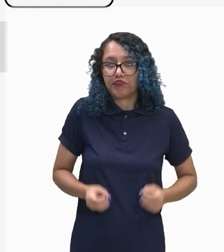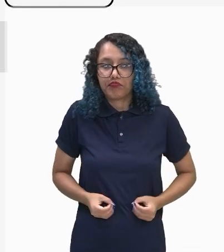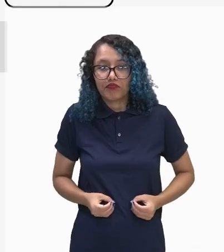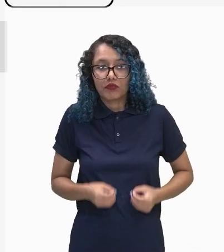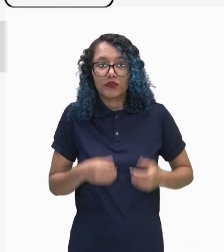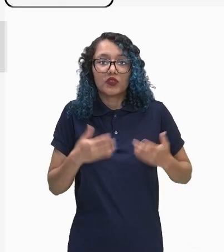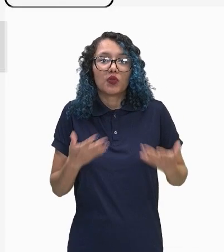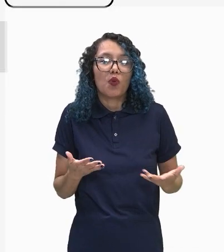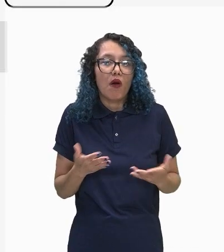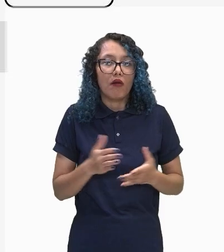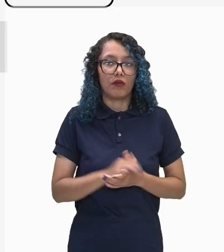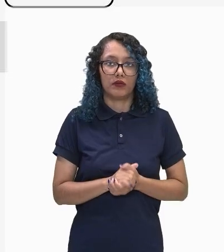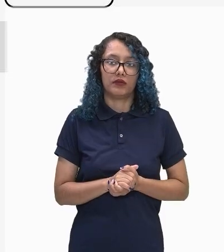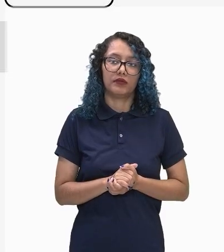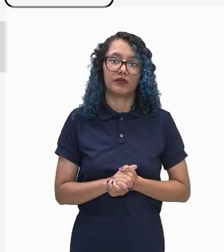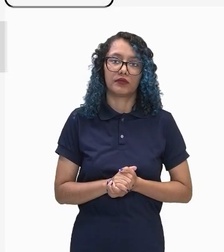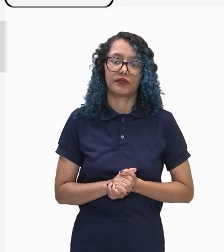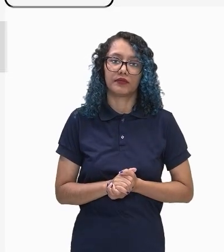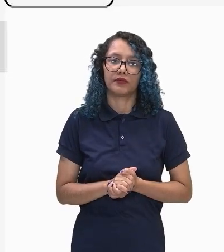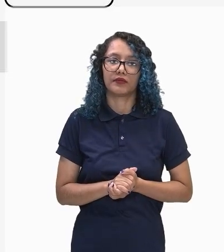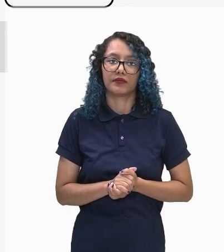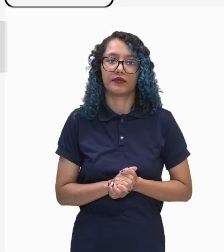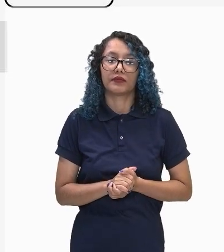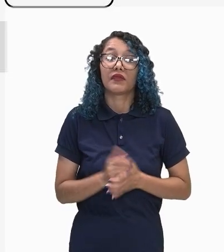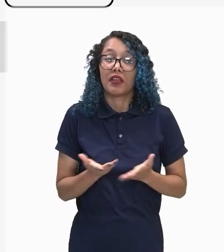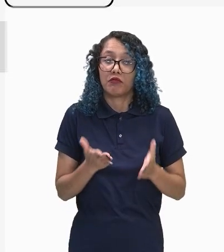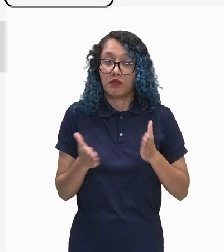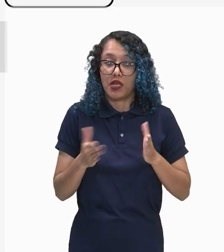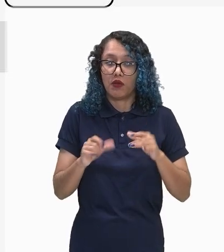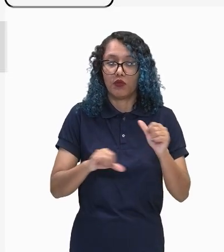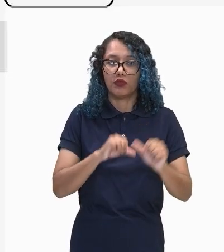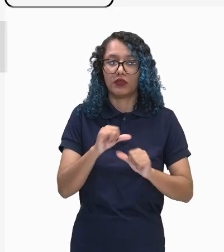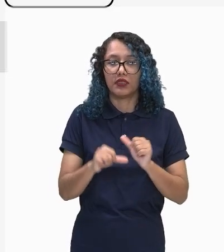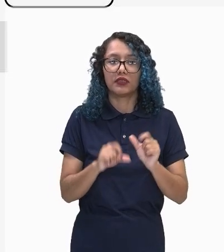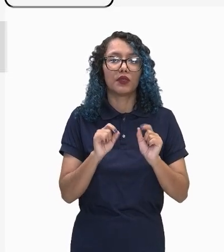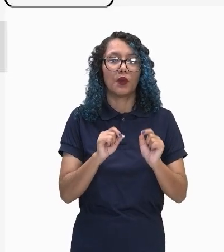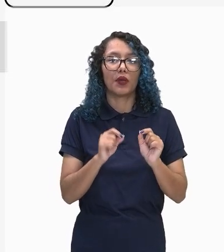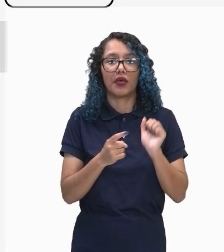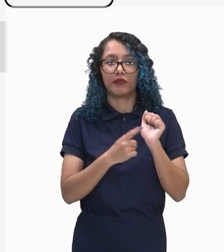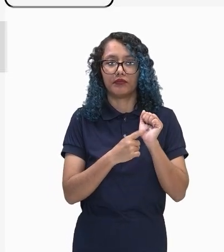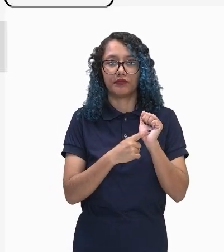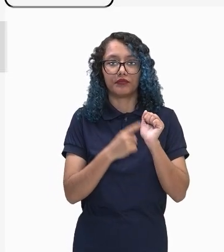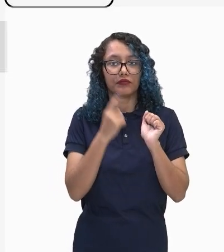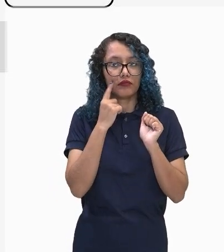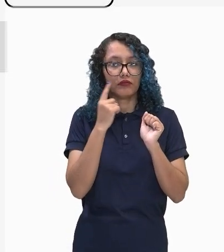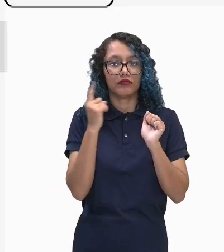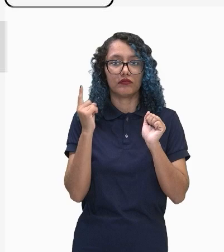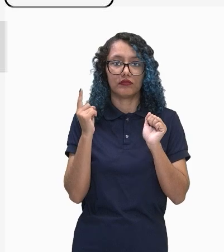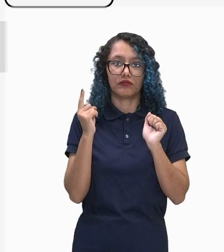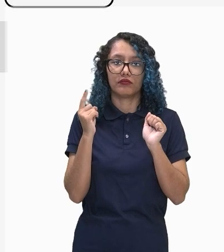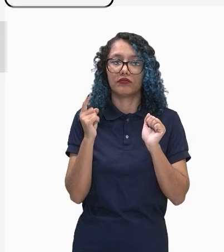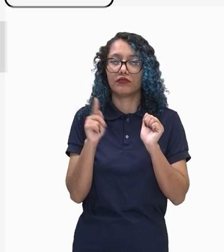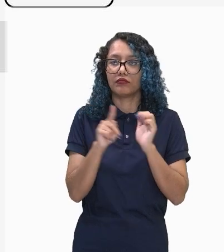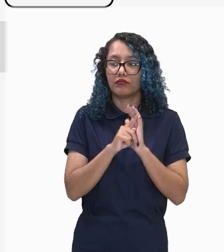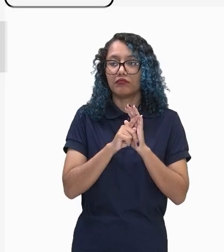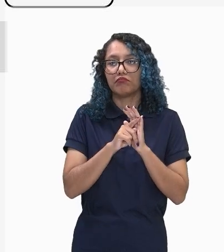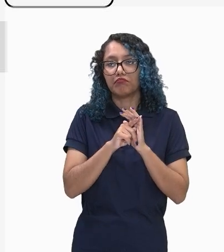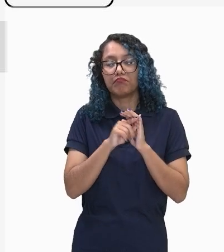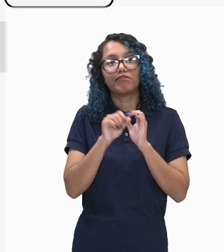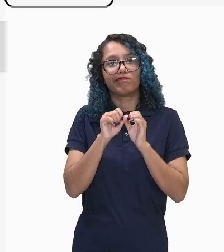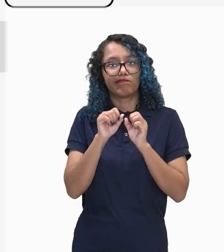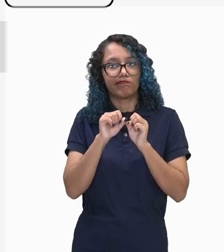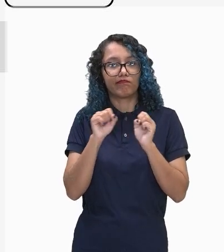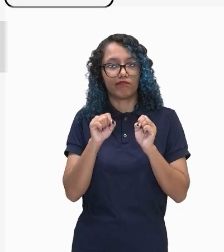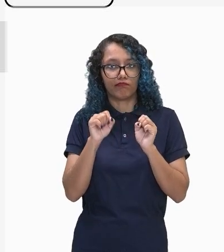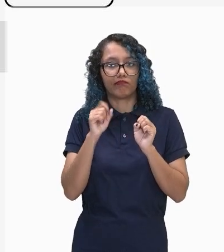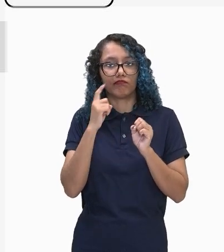amadurecido durante a puberdade. Então, durante a puberdade, a hipófise, que é essa glândula do sistema nervoso,